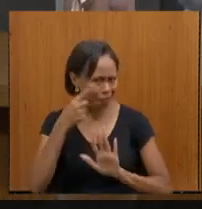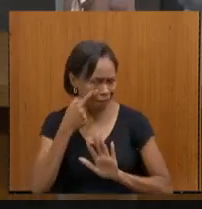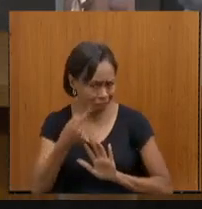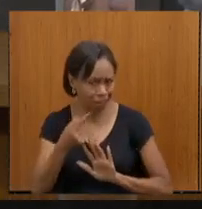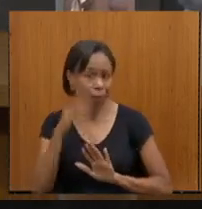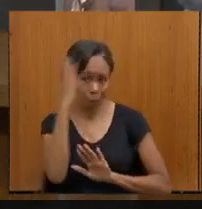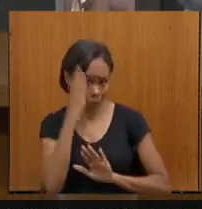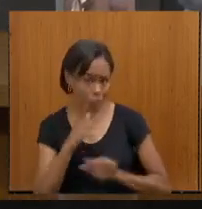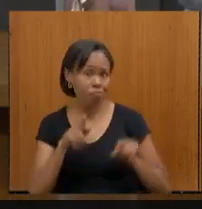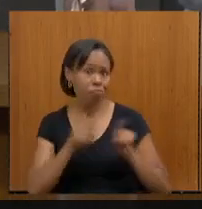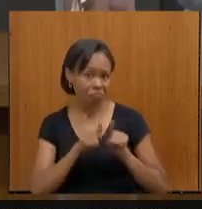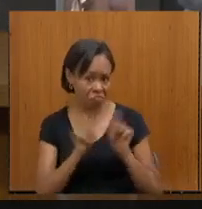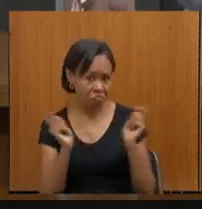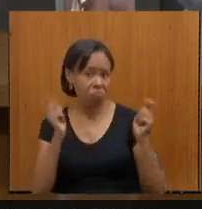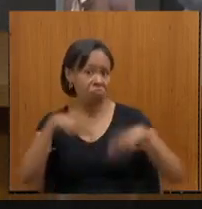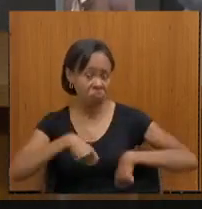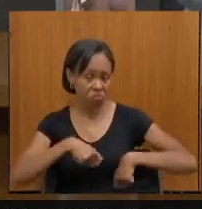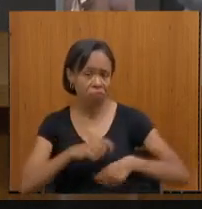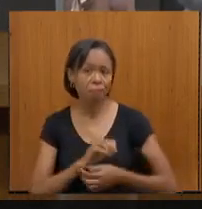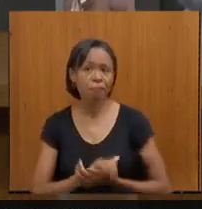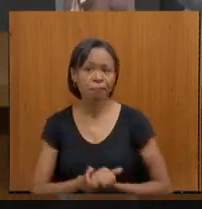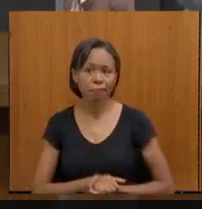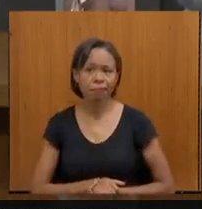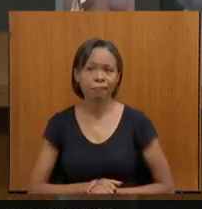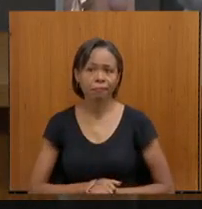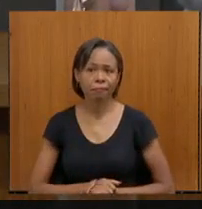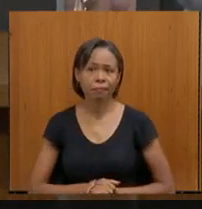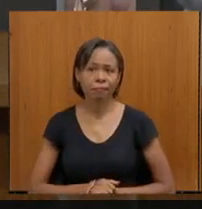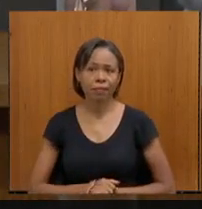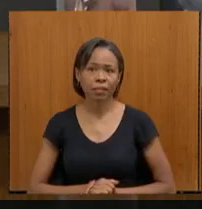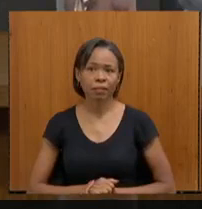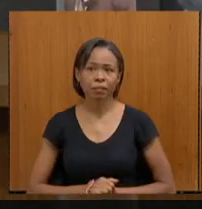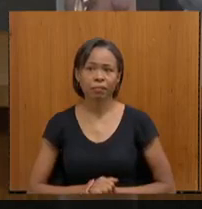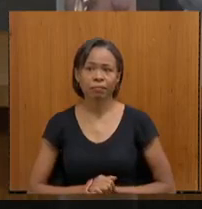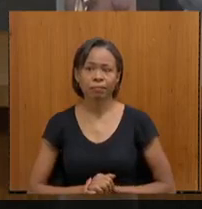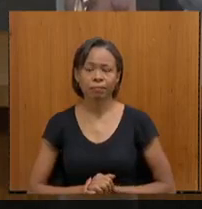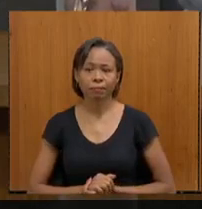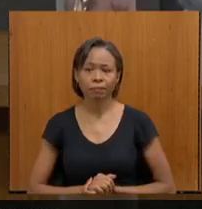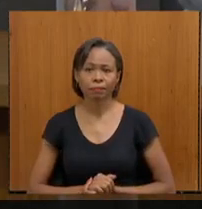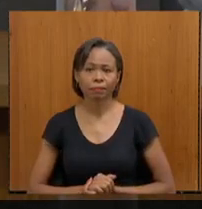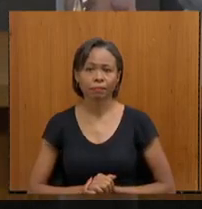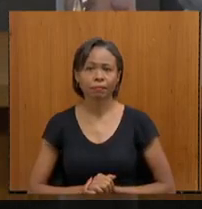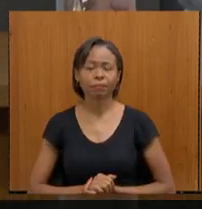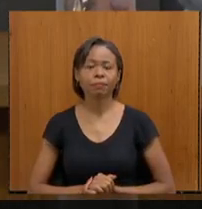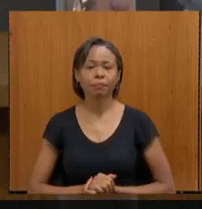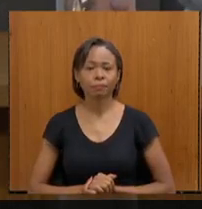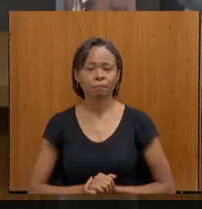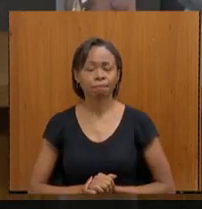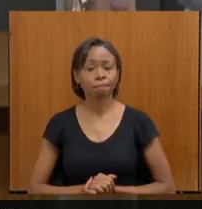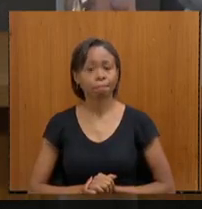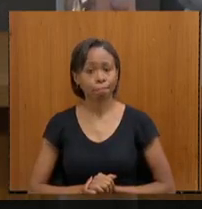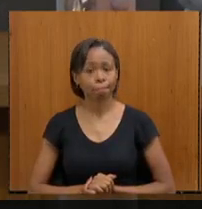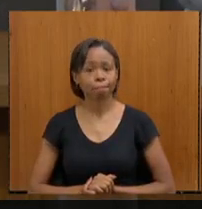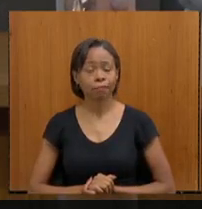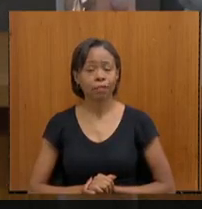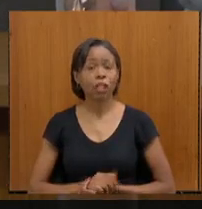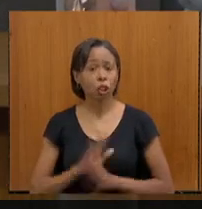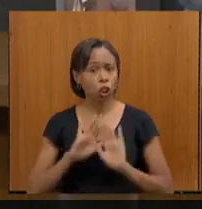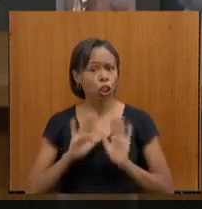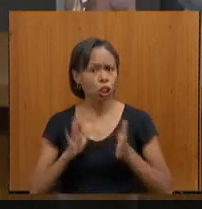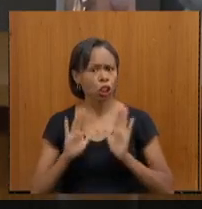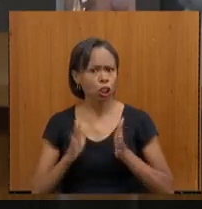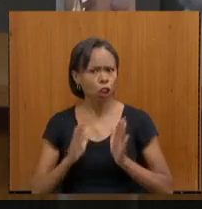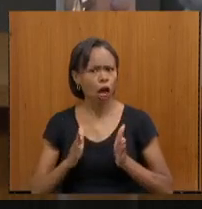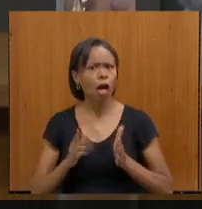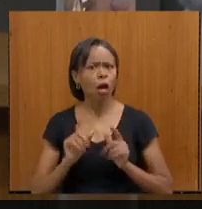um desses países os próximos lá então bom então isso está gerando já o mercado